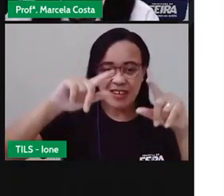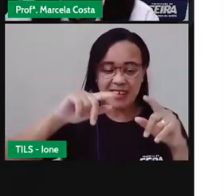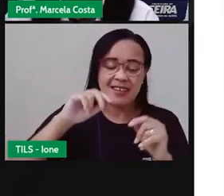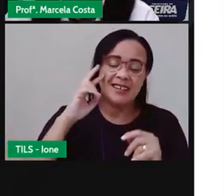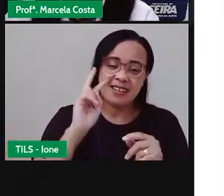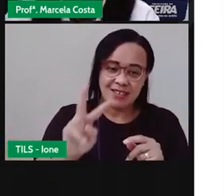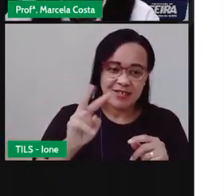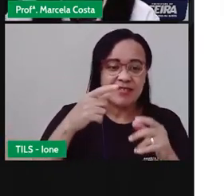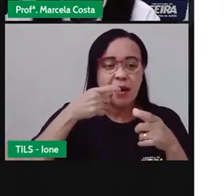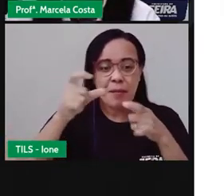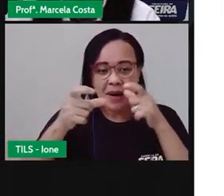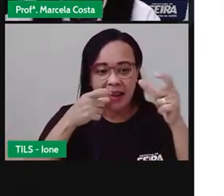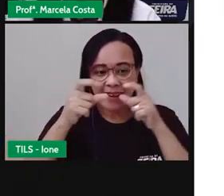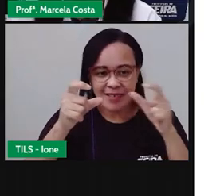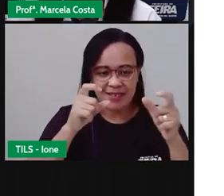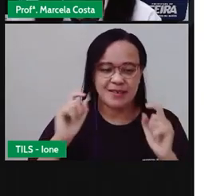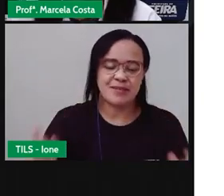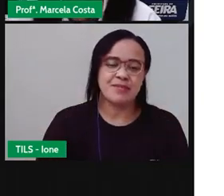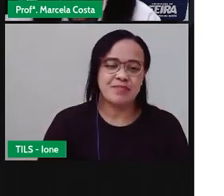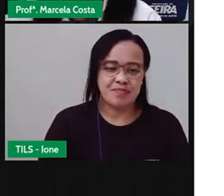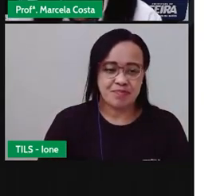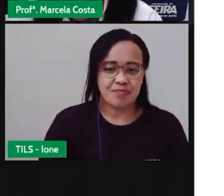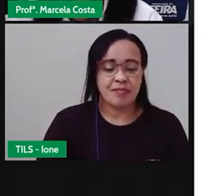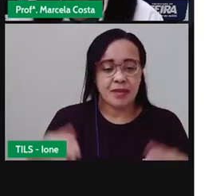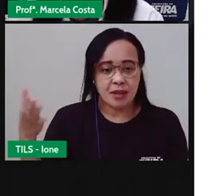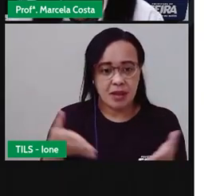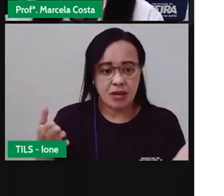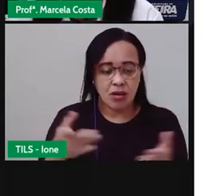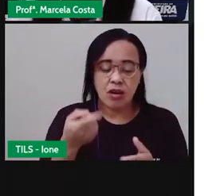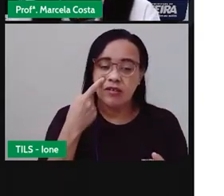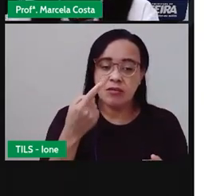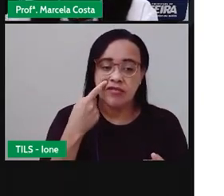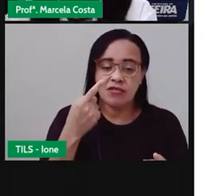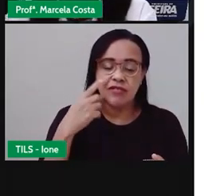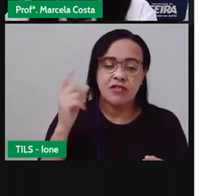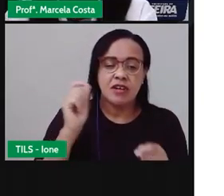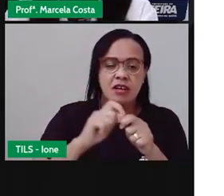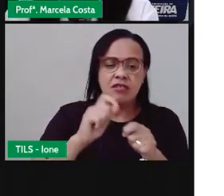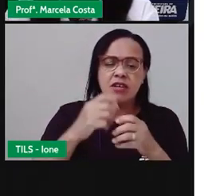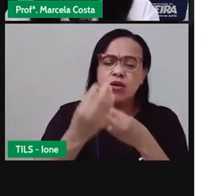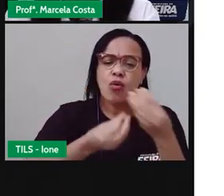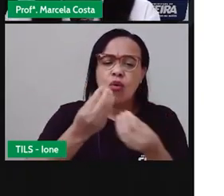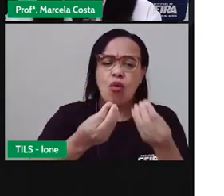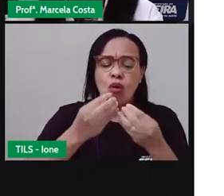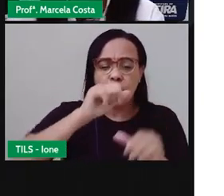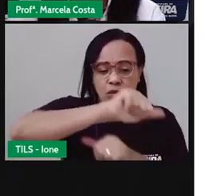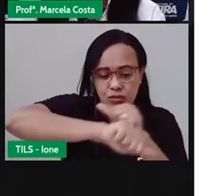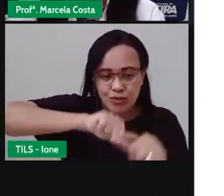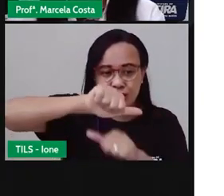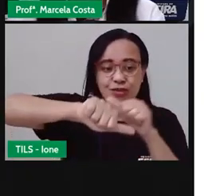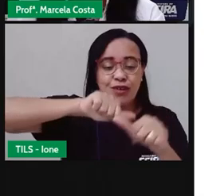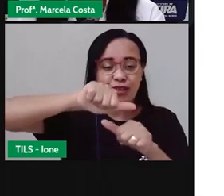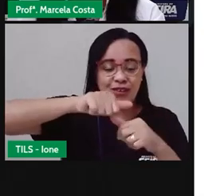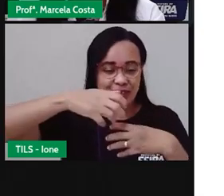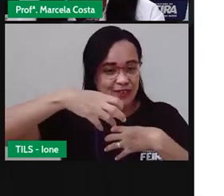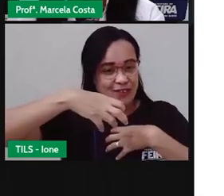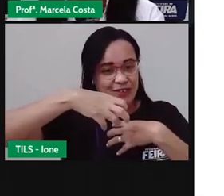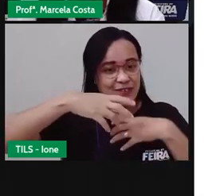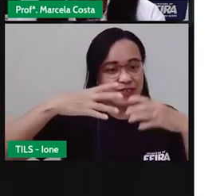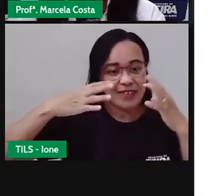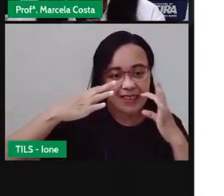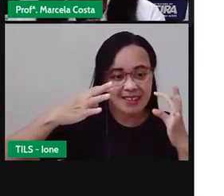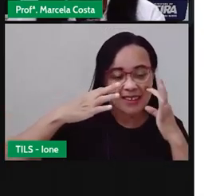pelas palavras. Agora vamos ver como vai ficar quando a gente troca o som da